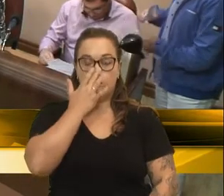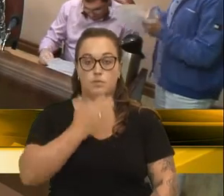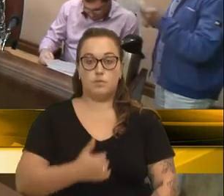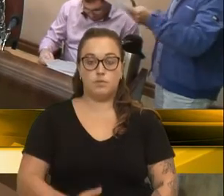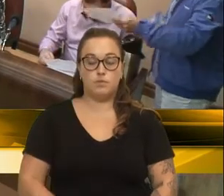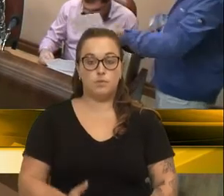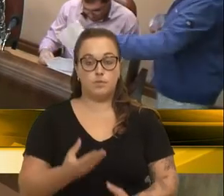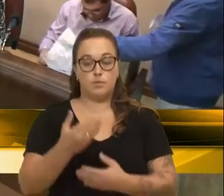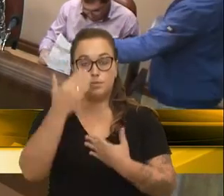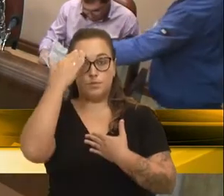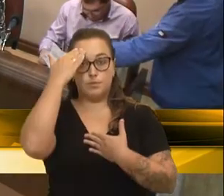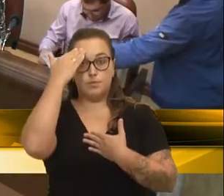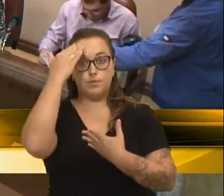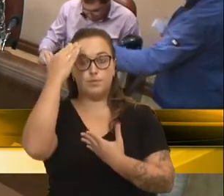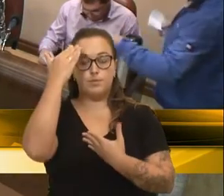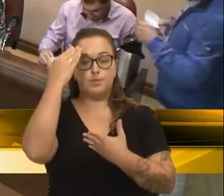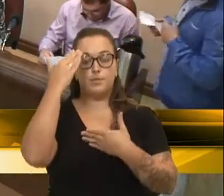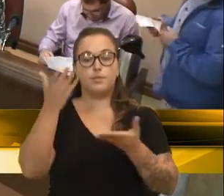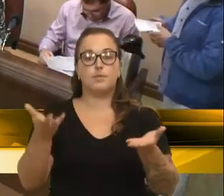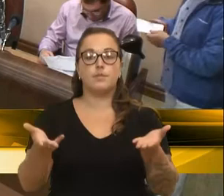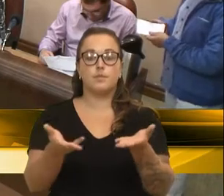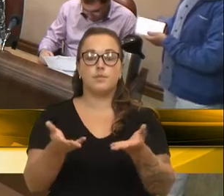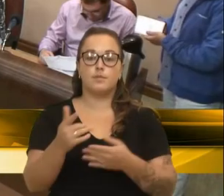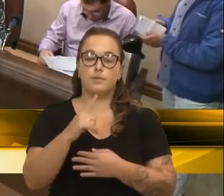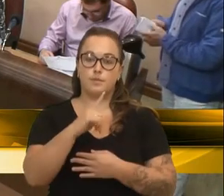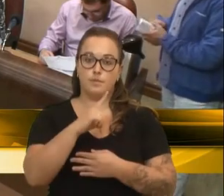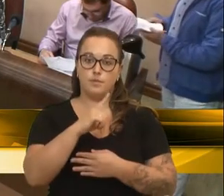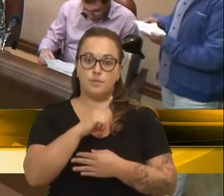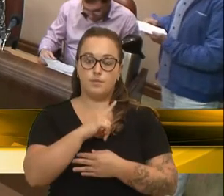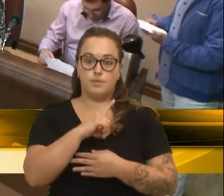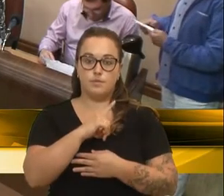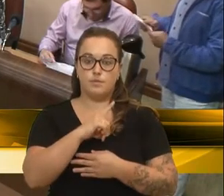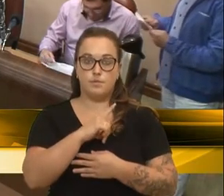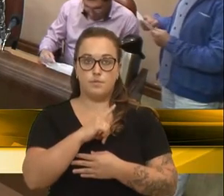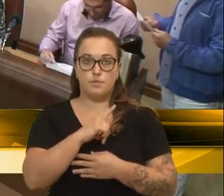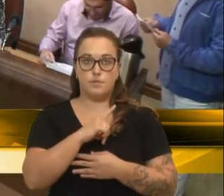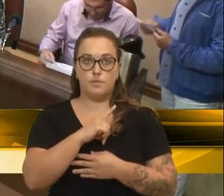Obrigado. Temos agora